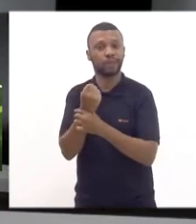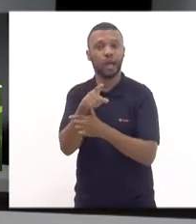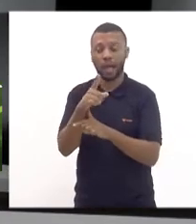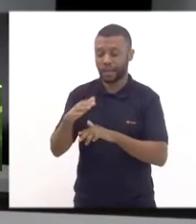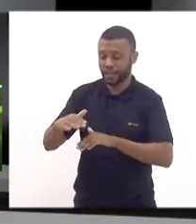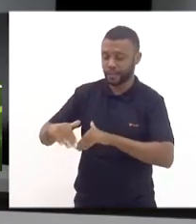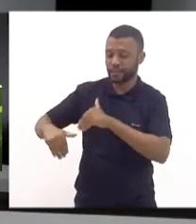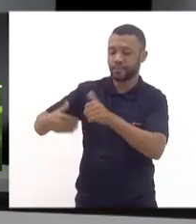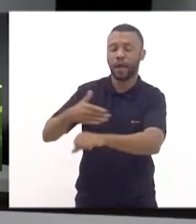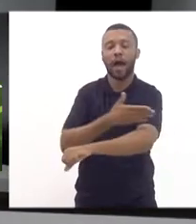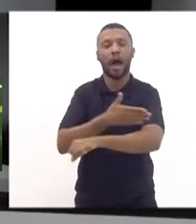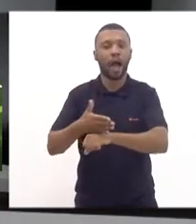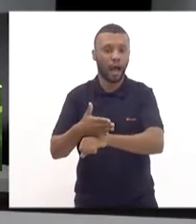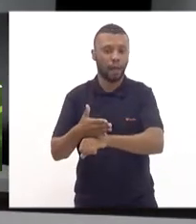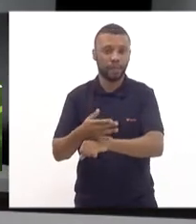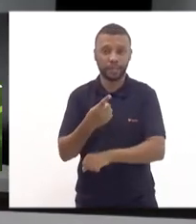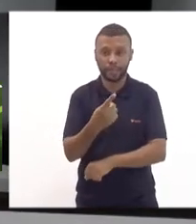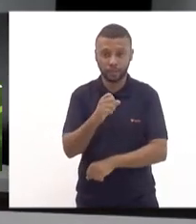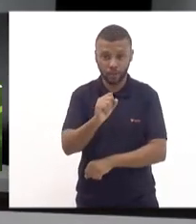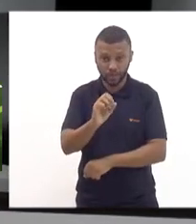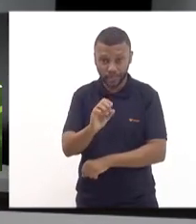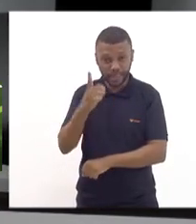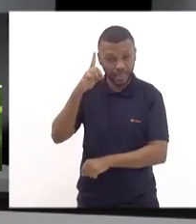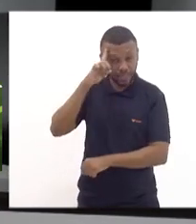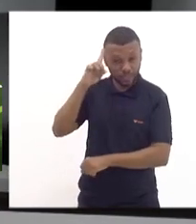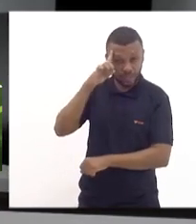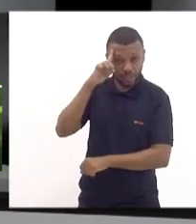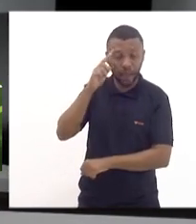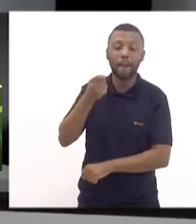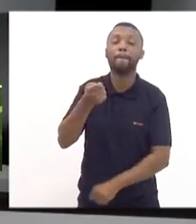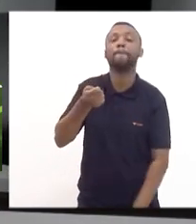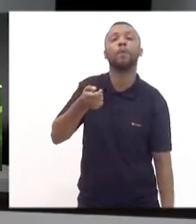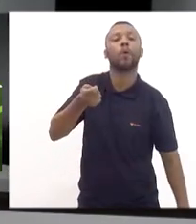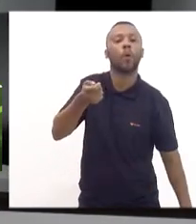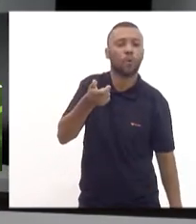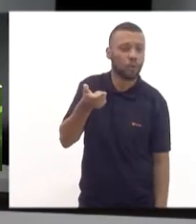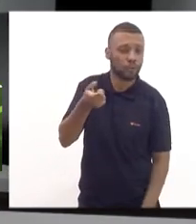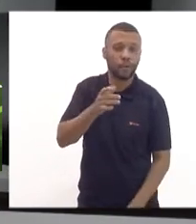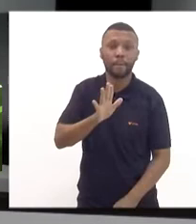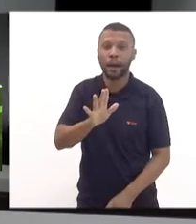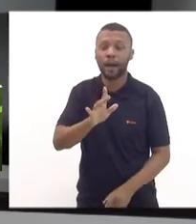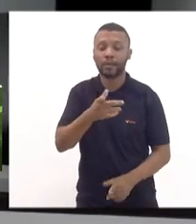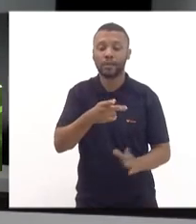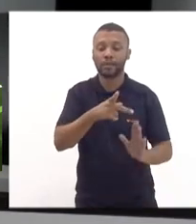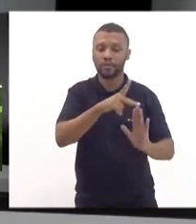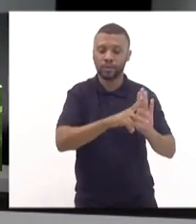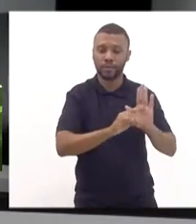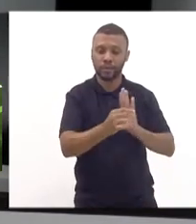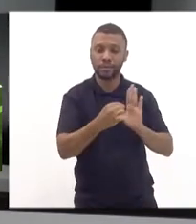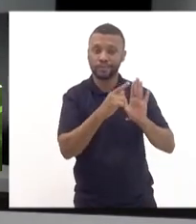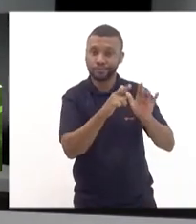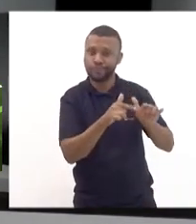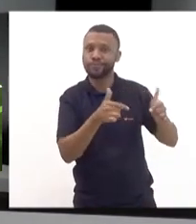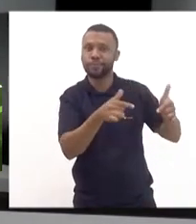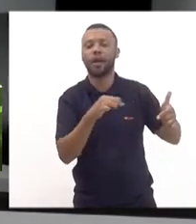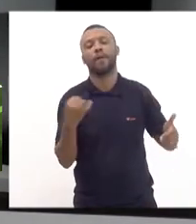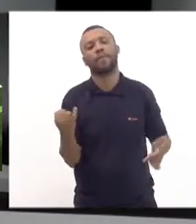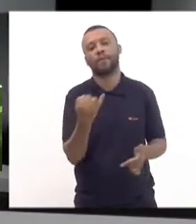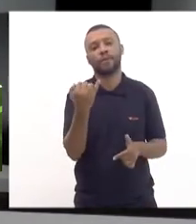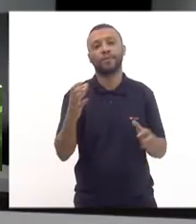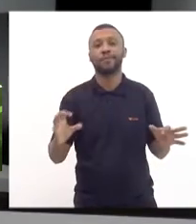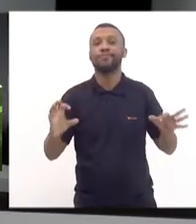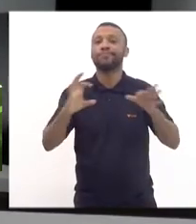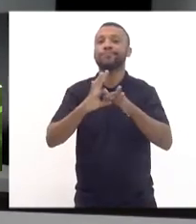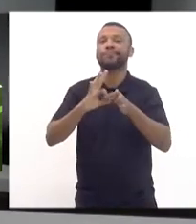não é, ainda é pouco. Mas essa iniciativa da deputada é muito salutar. Ela vem no bojo